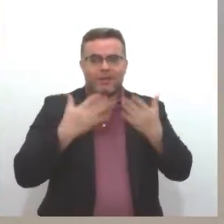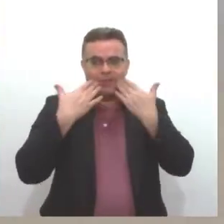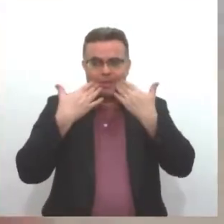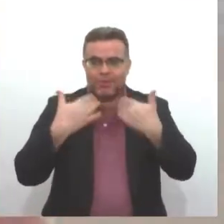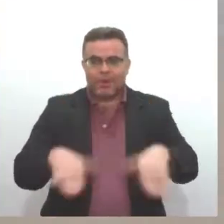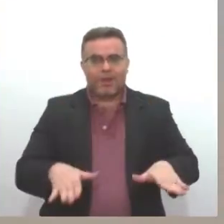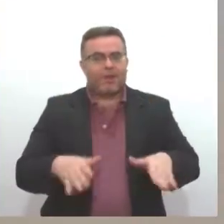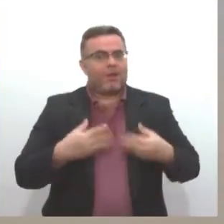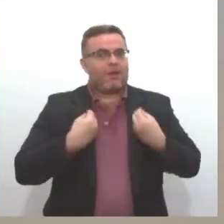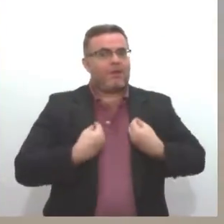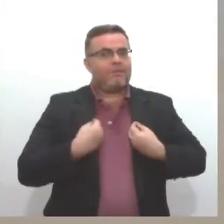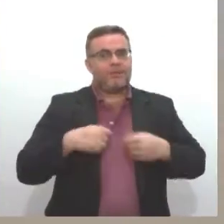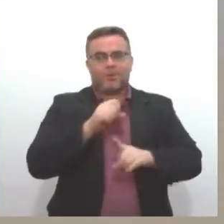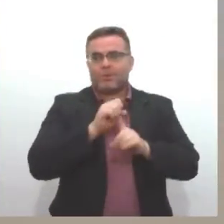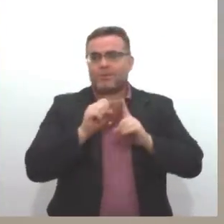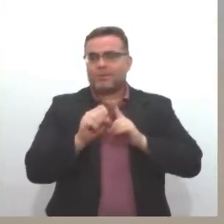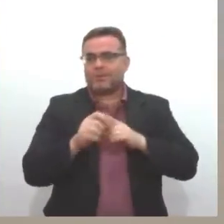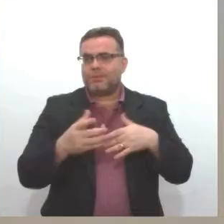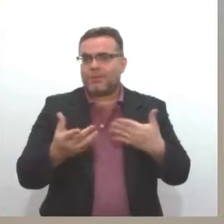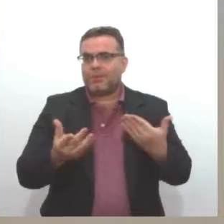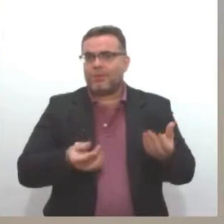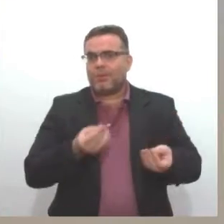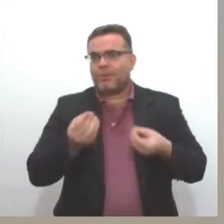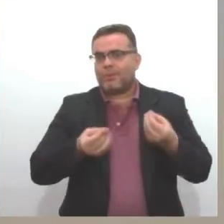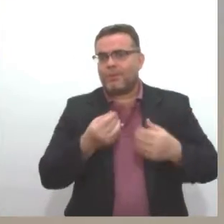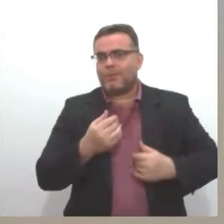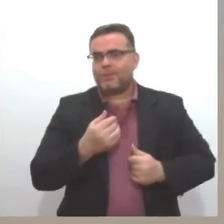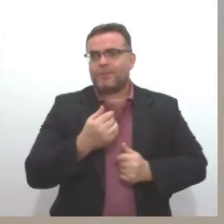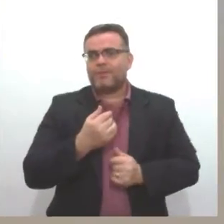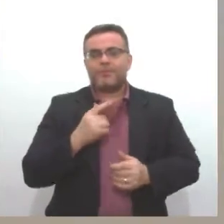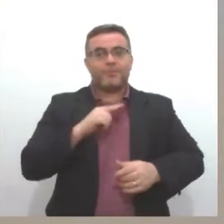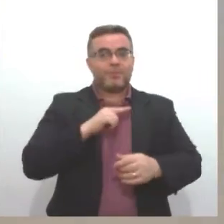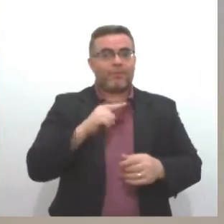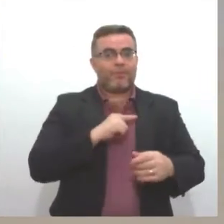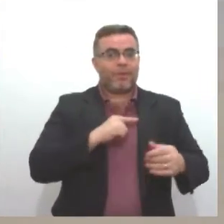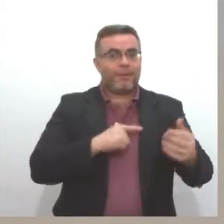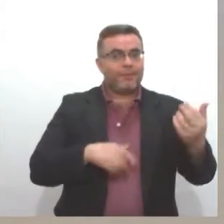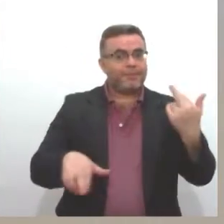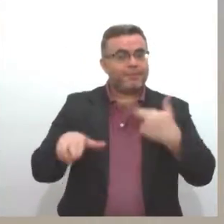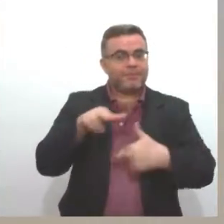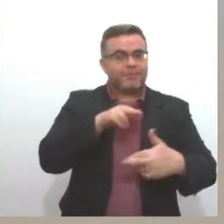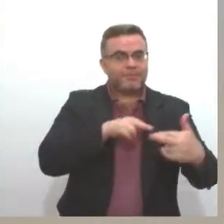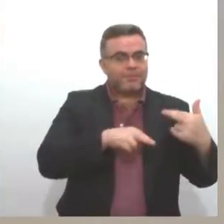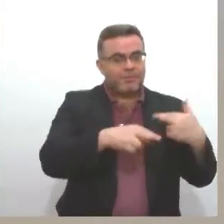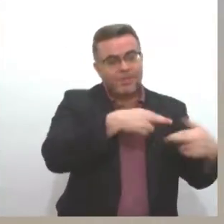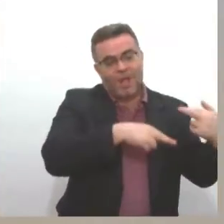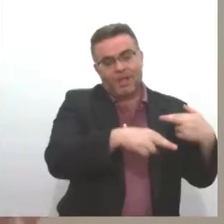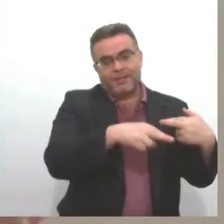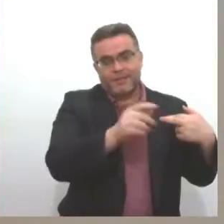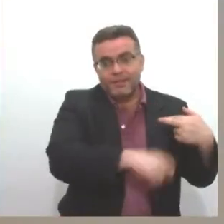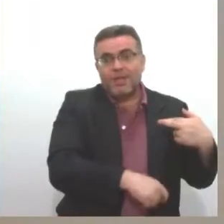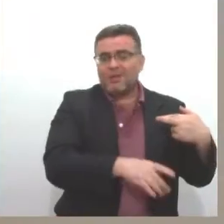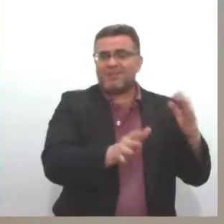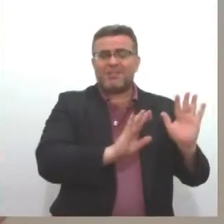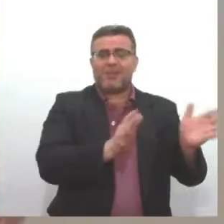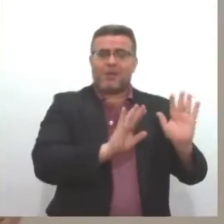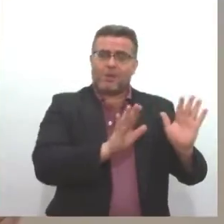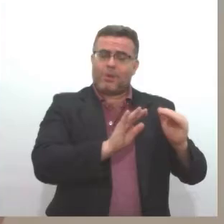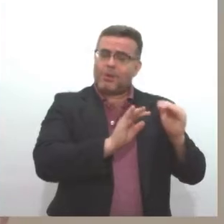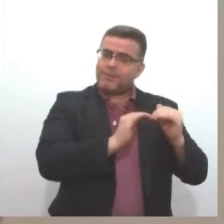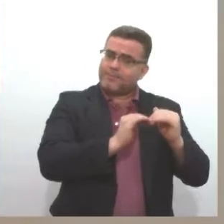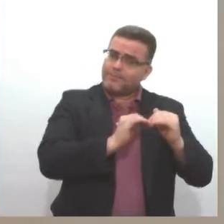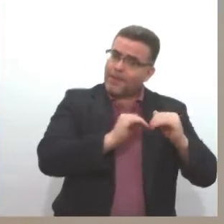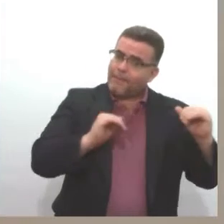vida social, enfim. E ela não tem mediações para certas questões. Se me